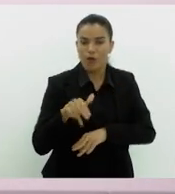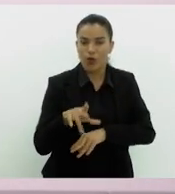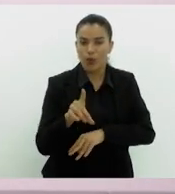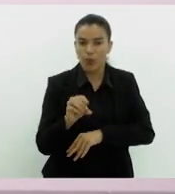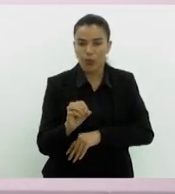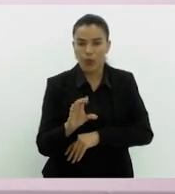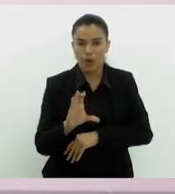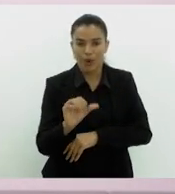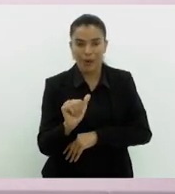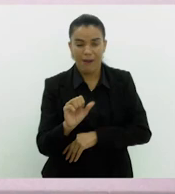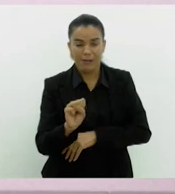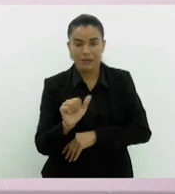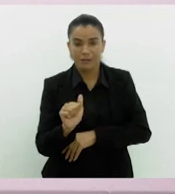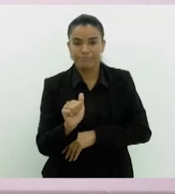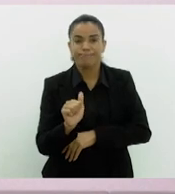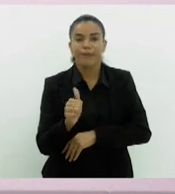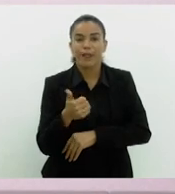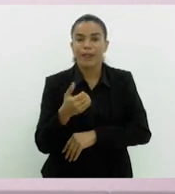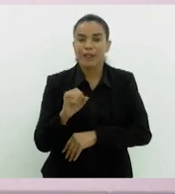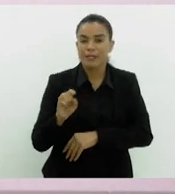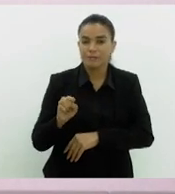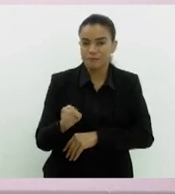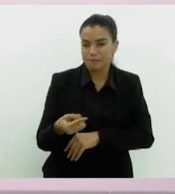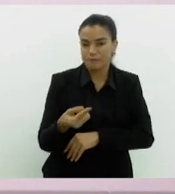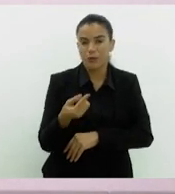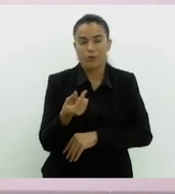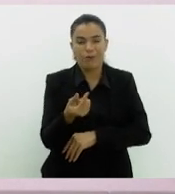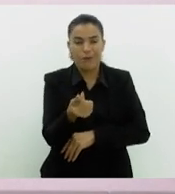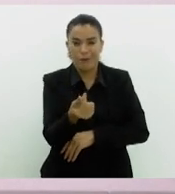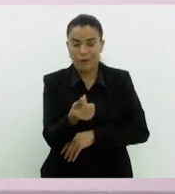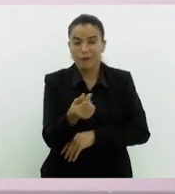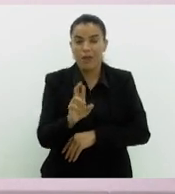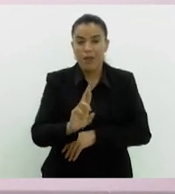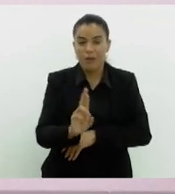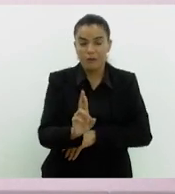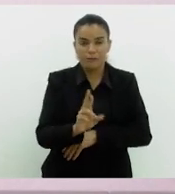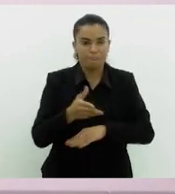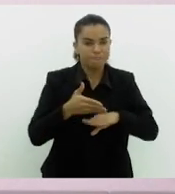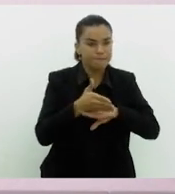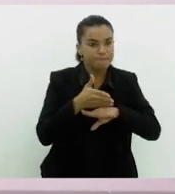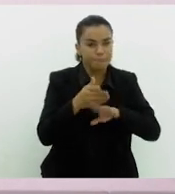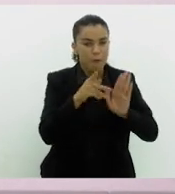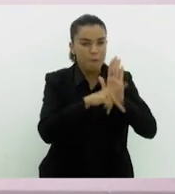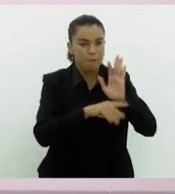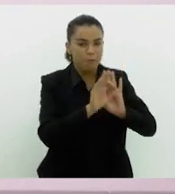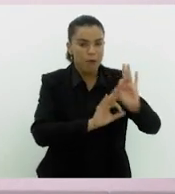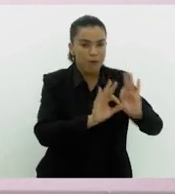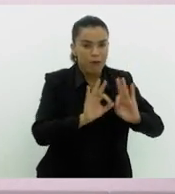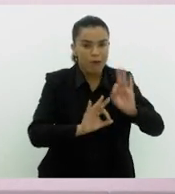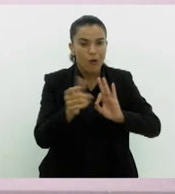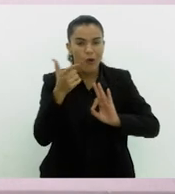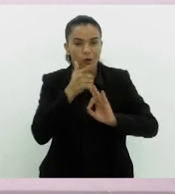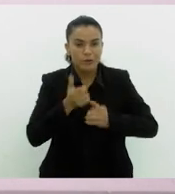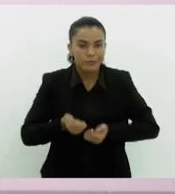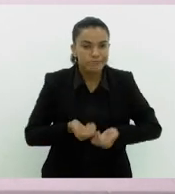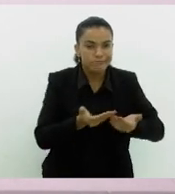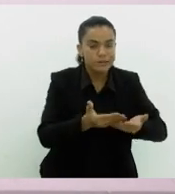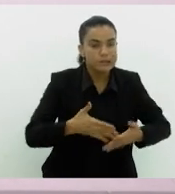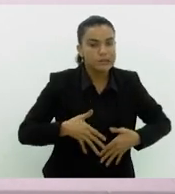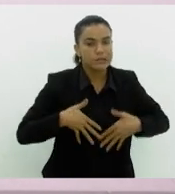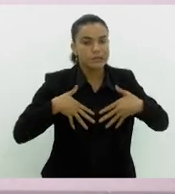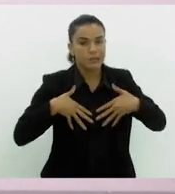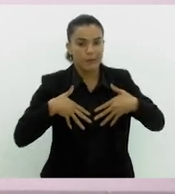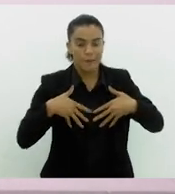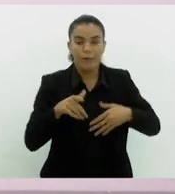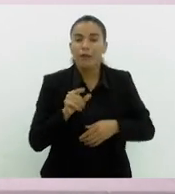30 organizações com 10 mil reais. E quando a gente chega nesses territórios e vai nesses projetos que estão conseguindo trazer um mínimo de dignidade para os seus